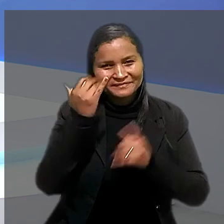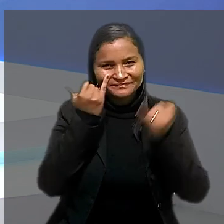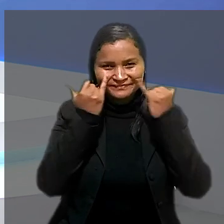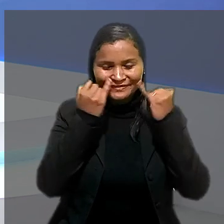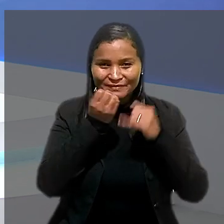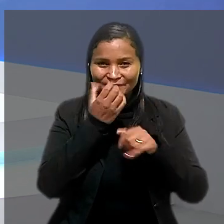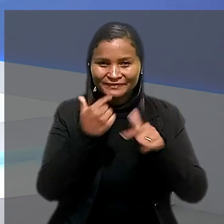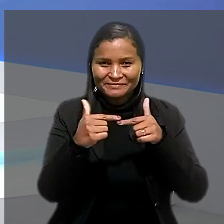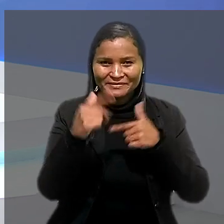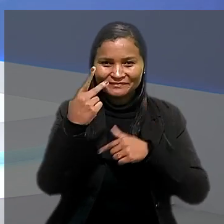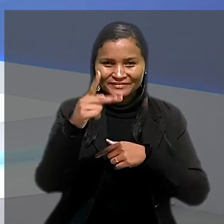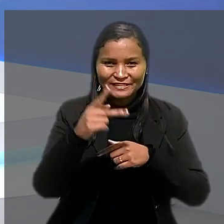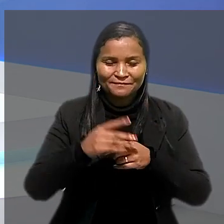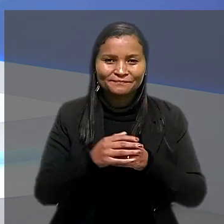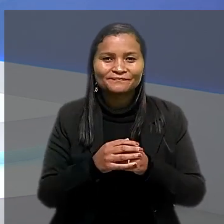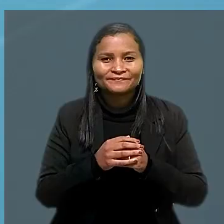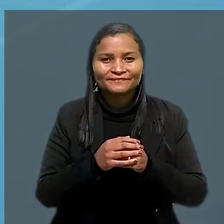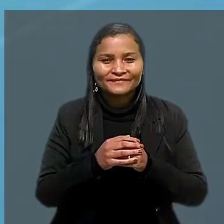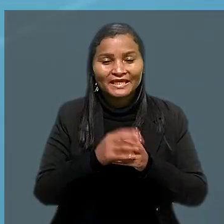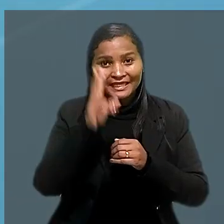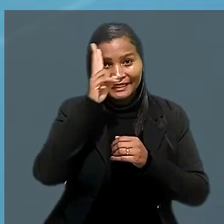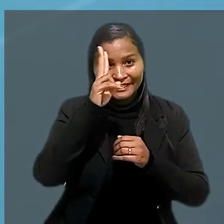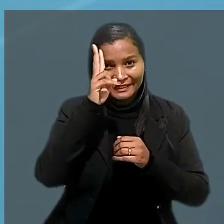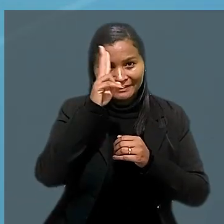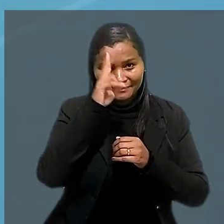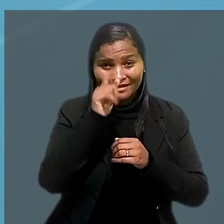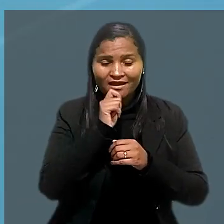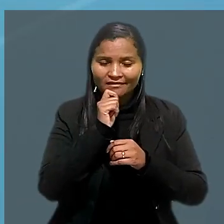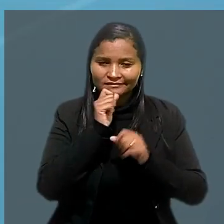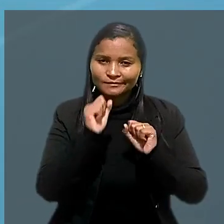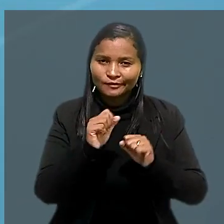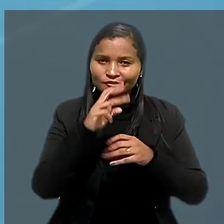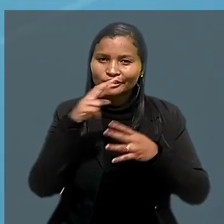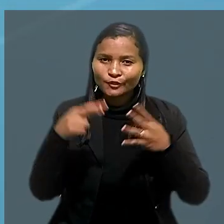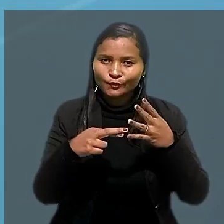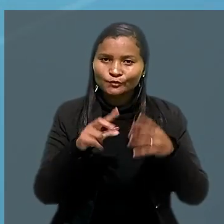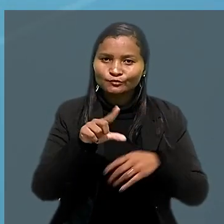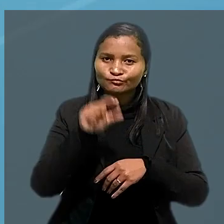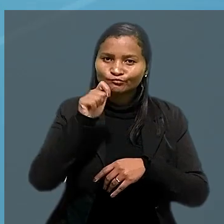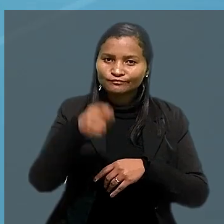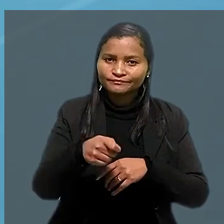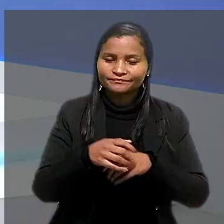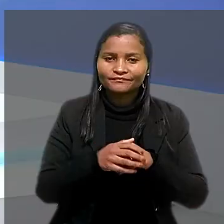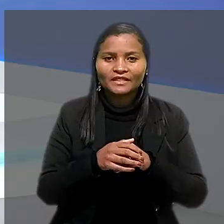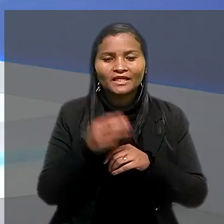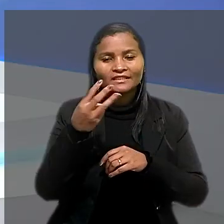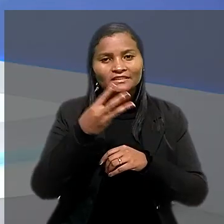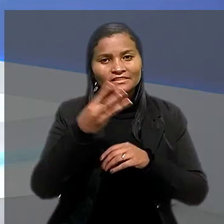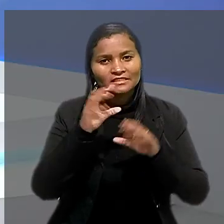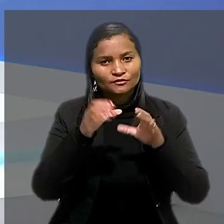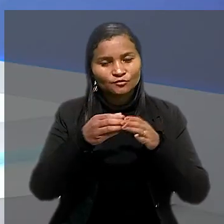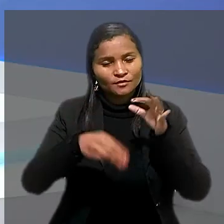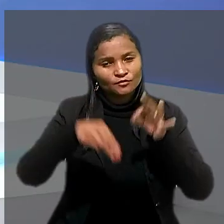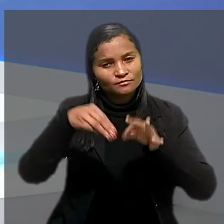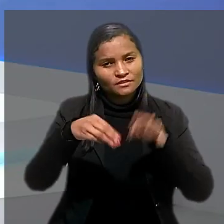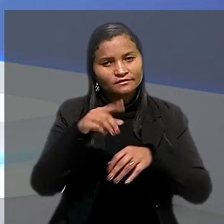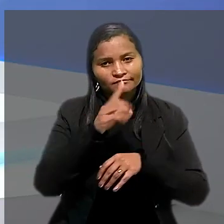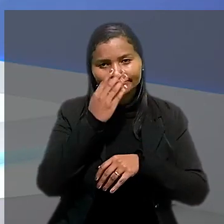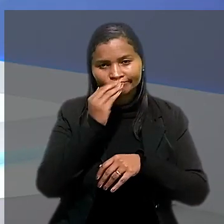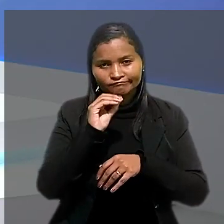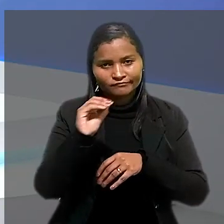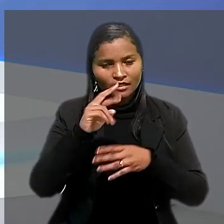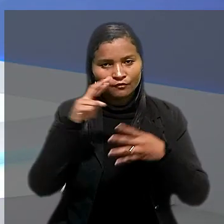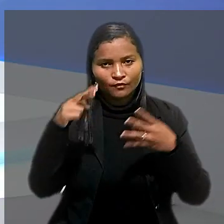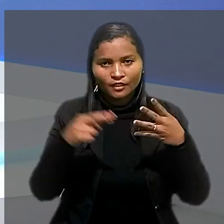obrigada pelas informações e bom trabalho para você. Lembrando que ainda cabe recurso da decisão. E na terceira turma, os